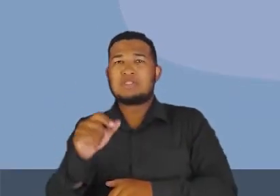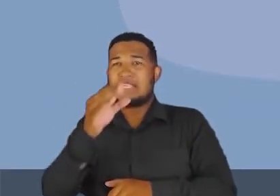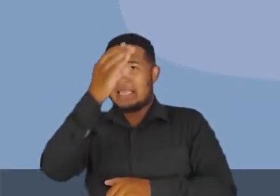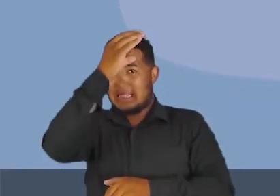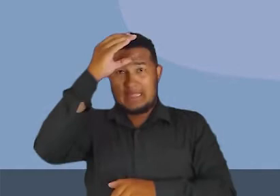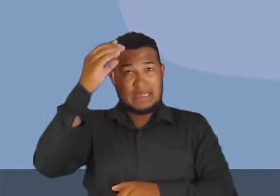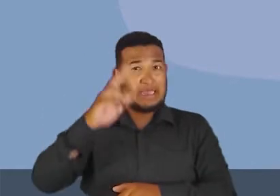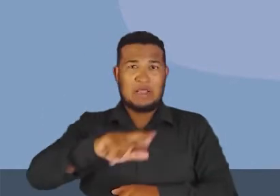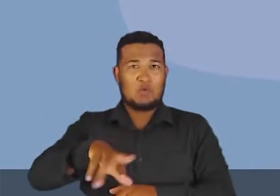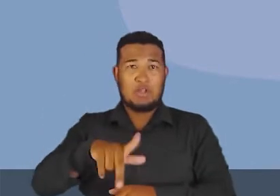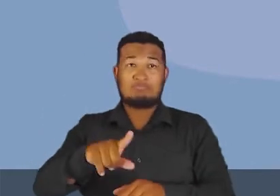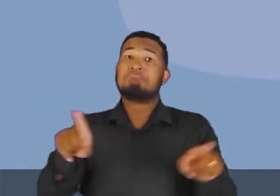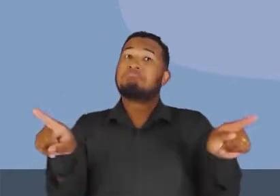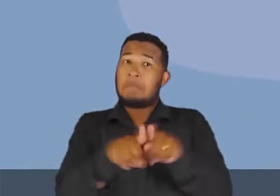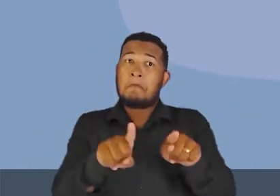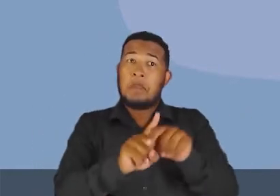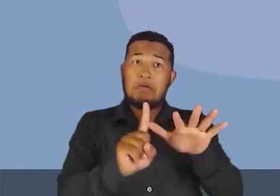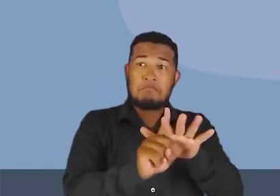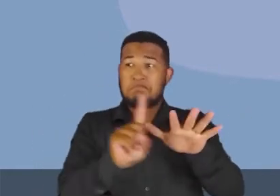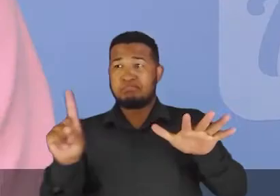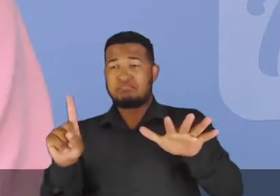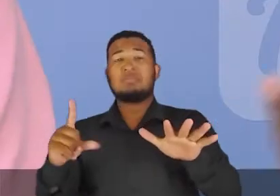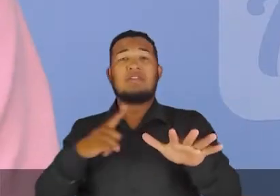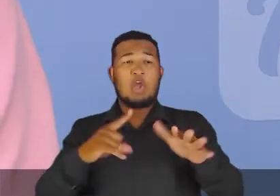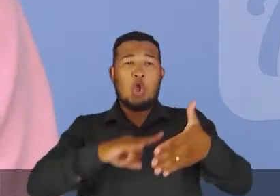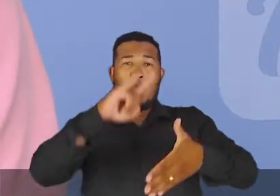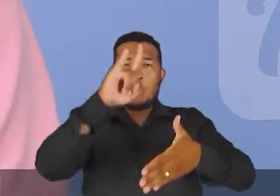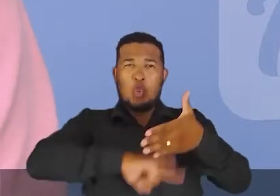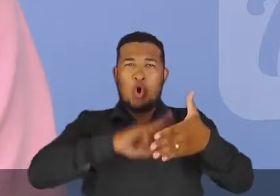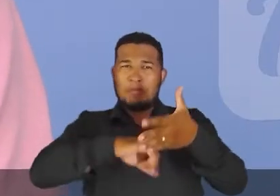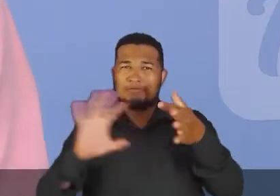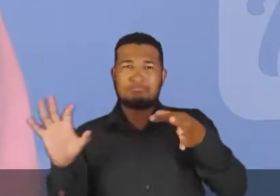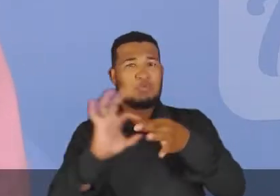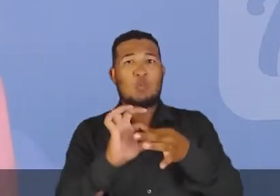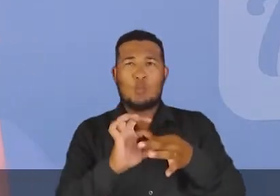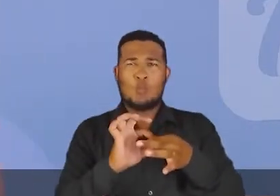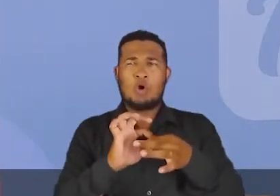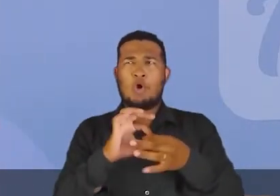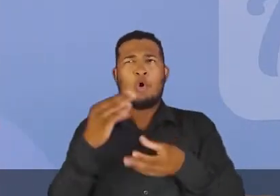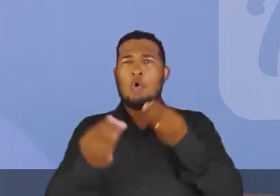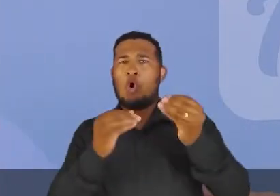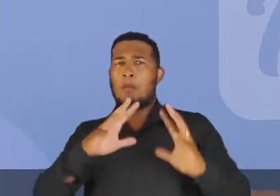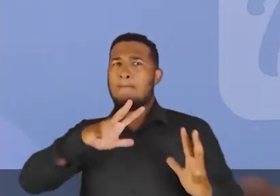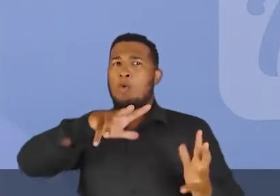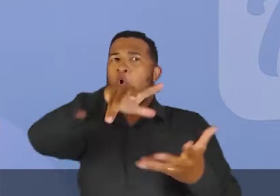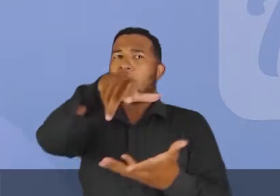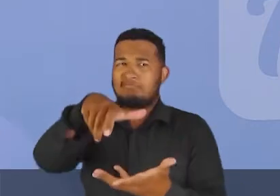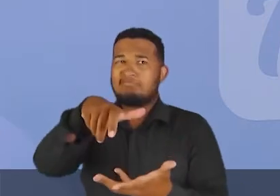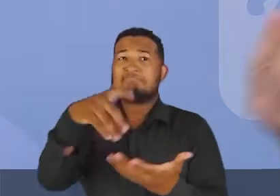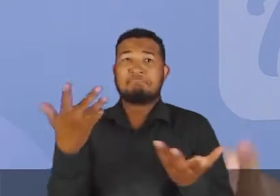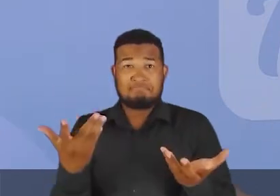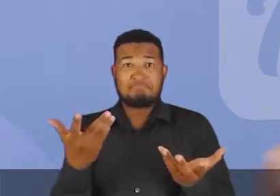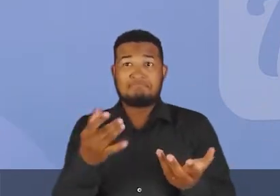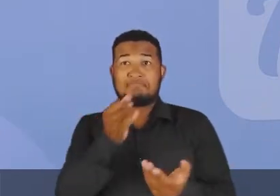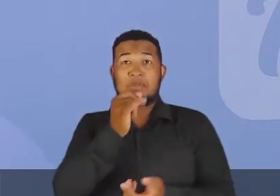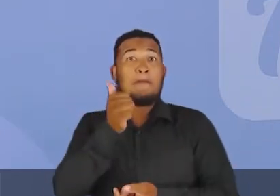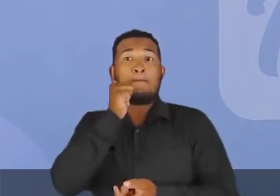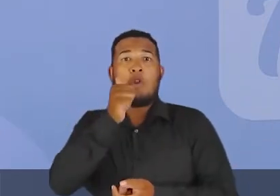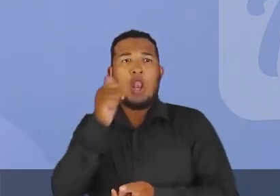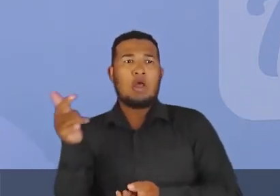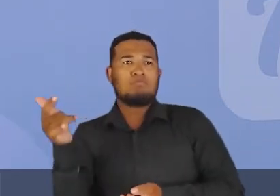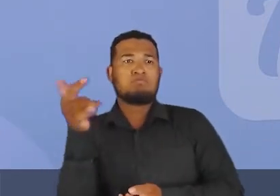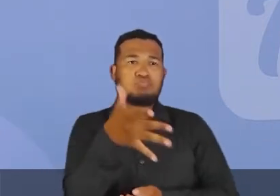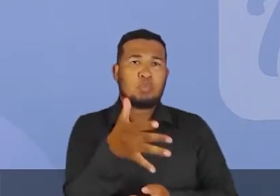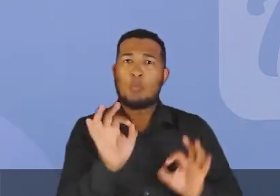cidadã continua excluída desse documento. Então, onde está a universalidade dessa história aí? Onde é que a mulher entra nessa